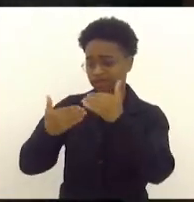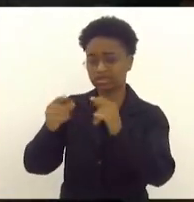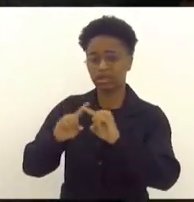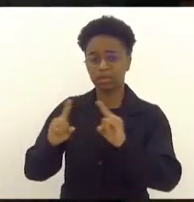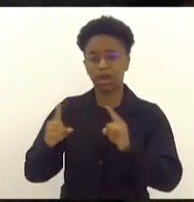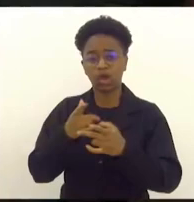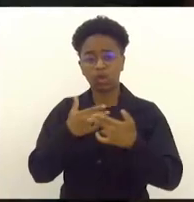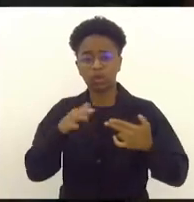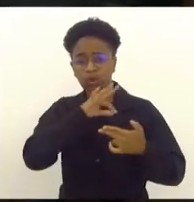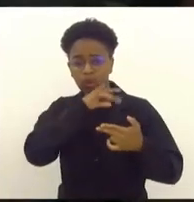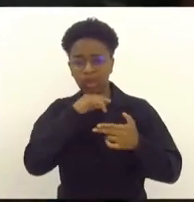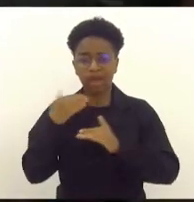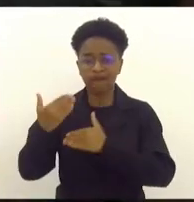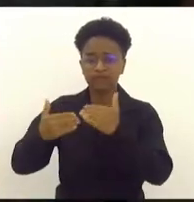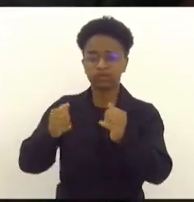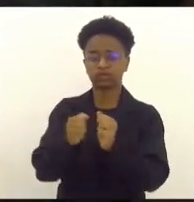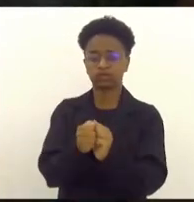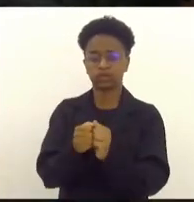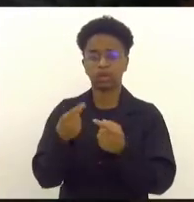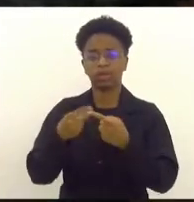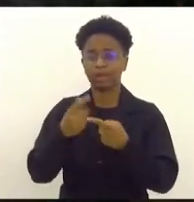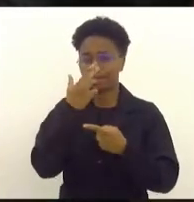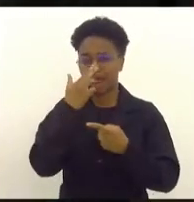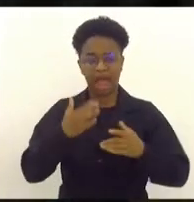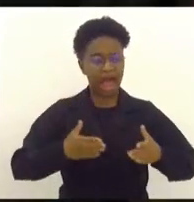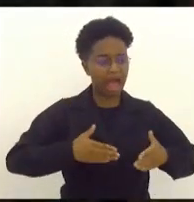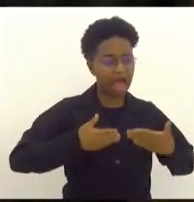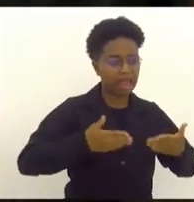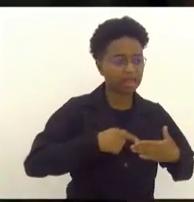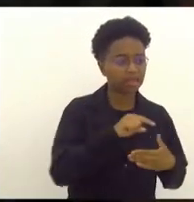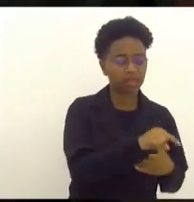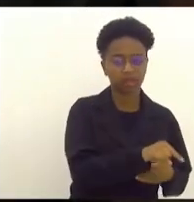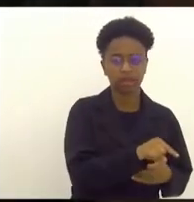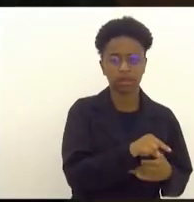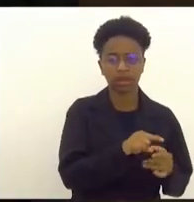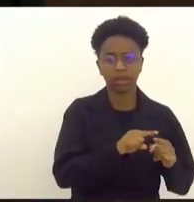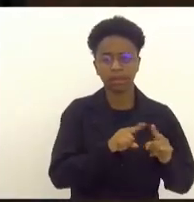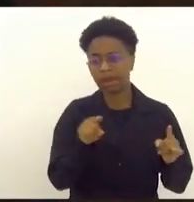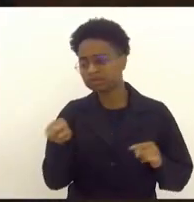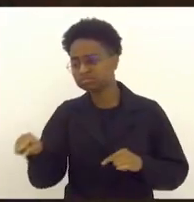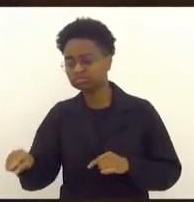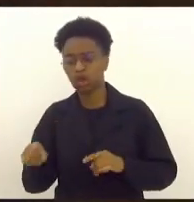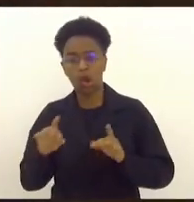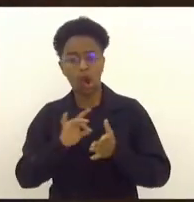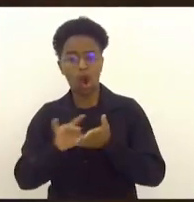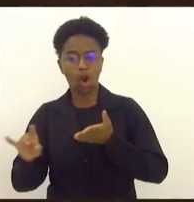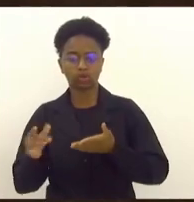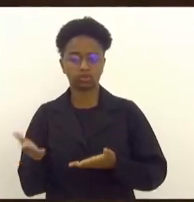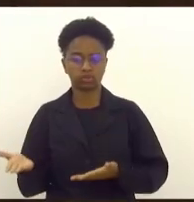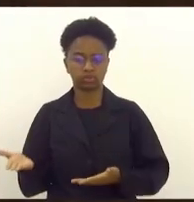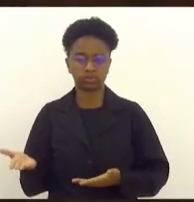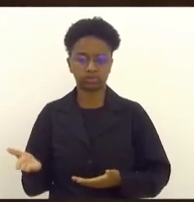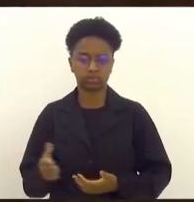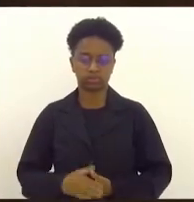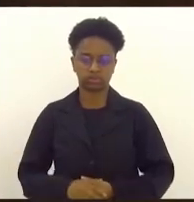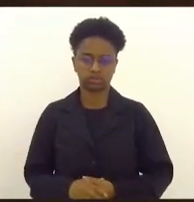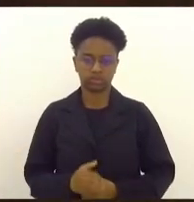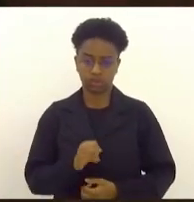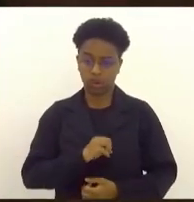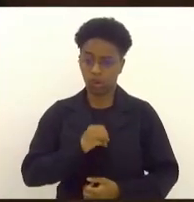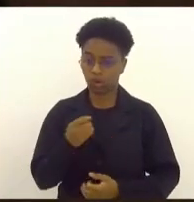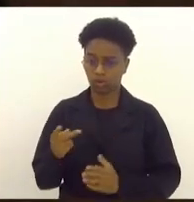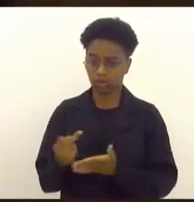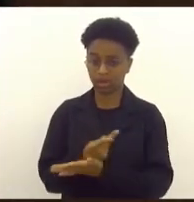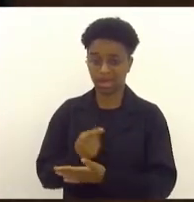simultaneamente parece que a alegria de um lado e o ódio por outro esse